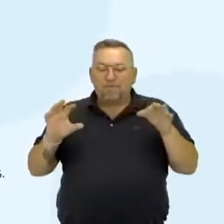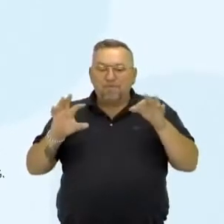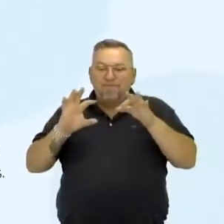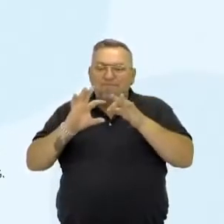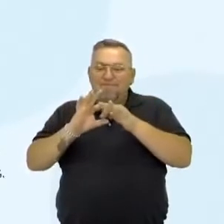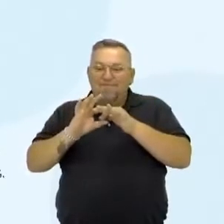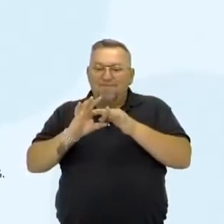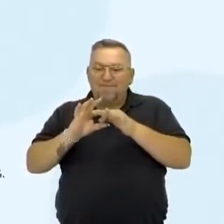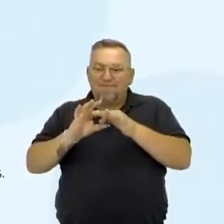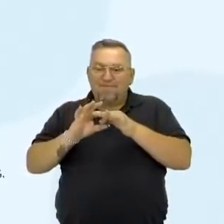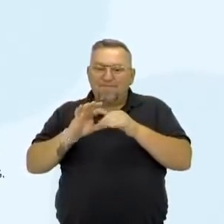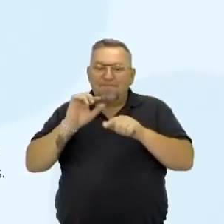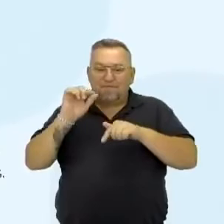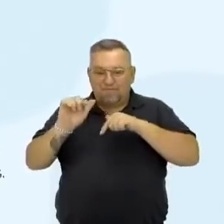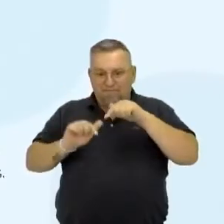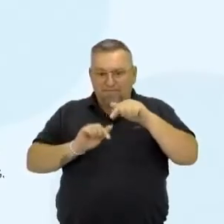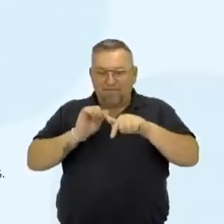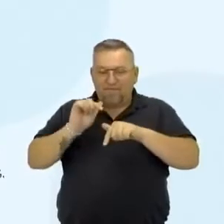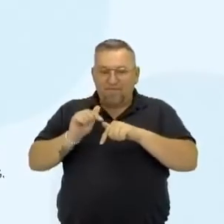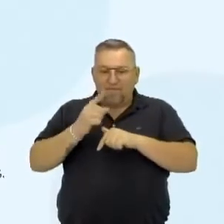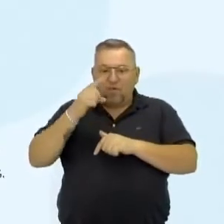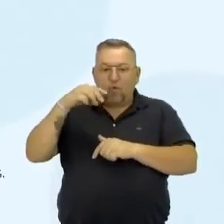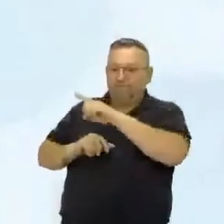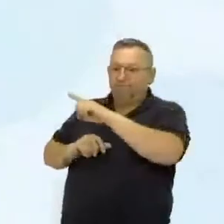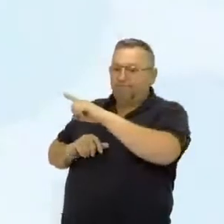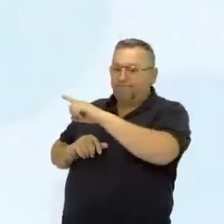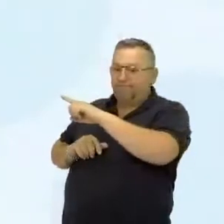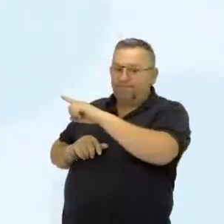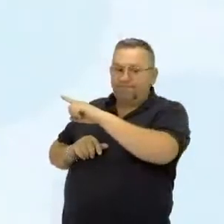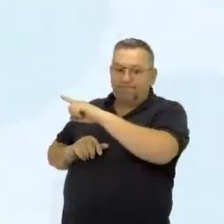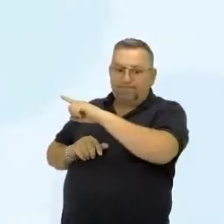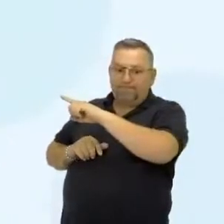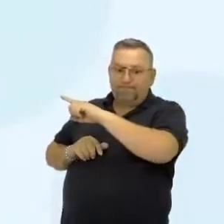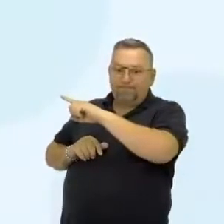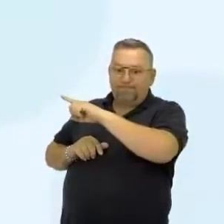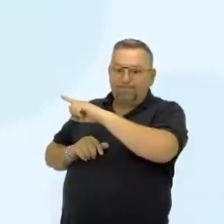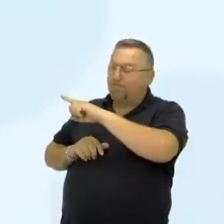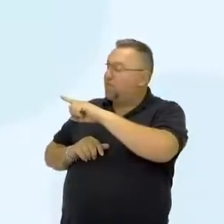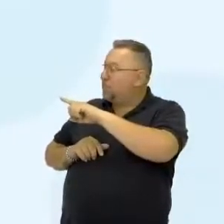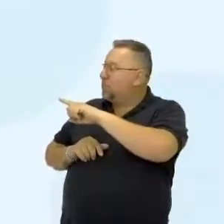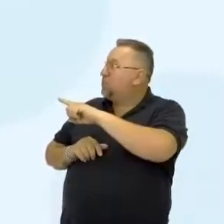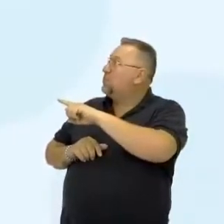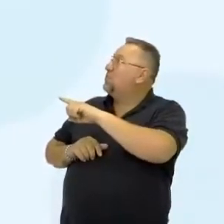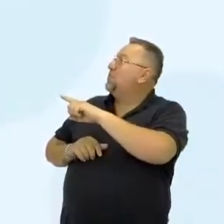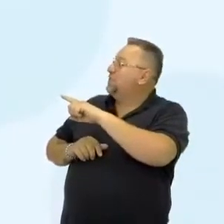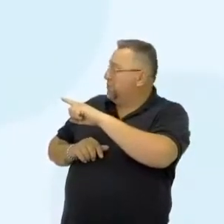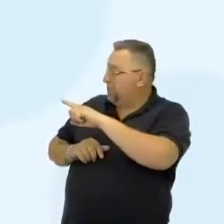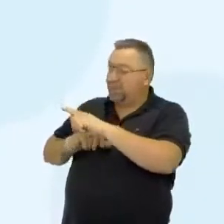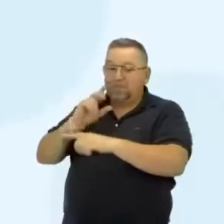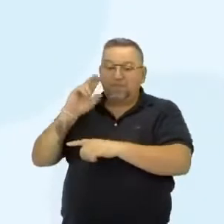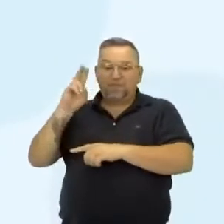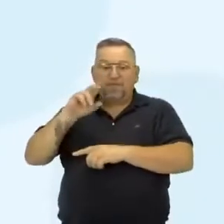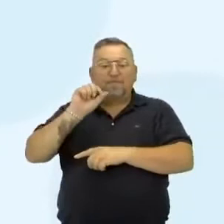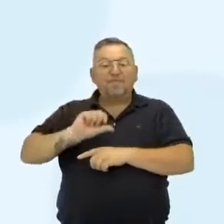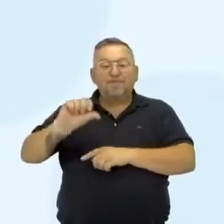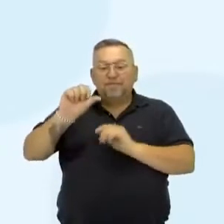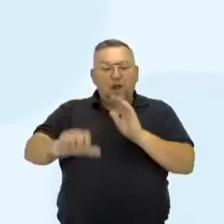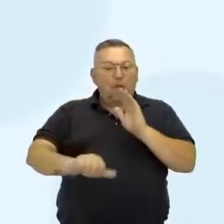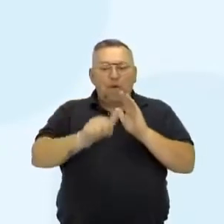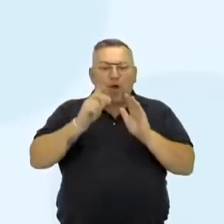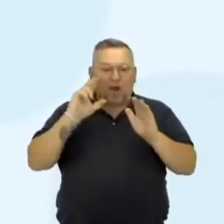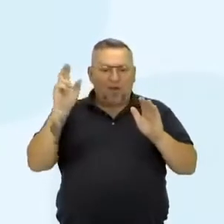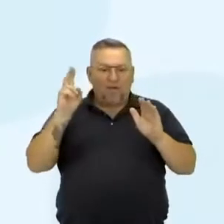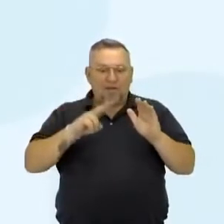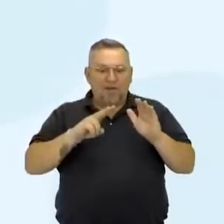nesse tipo de trabalho. Vou deixar um minuto. Nessa primeira imagem, assim, de cara, a primeira mão de obra explorada